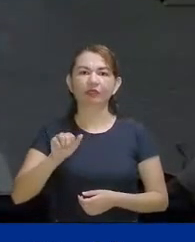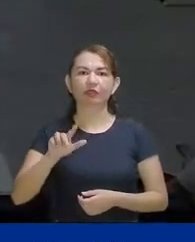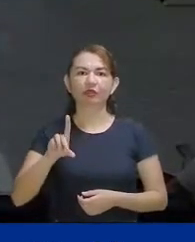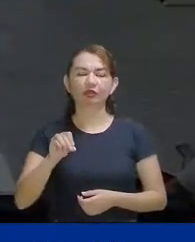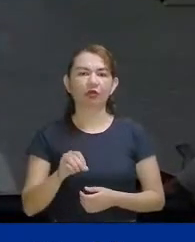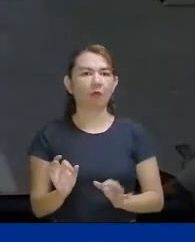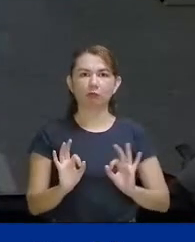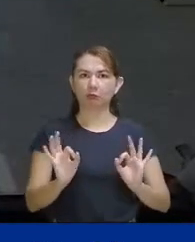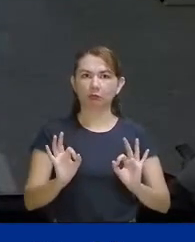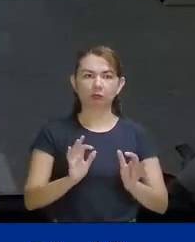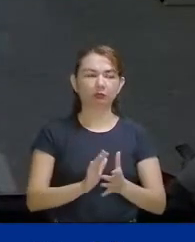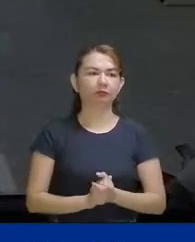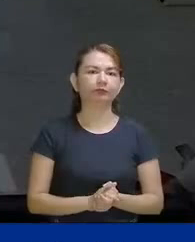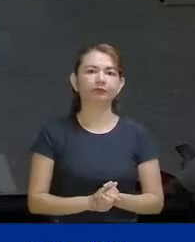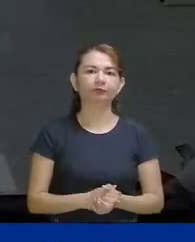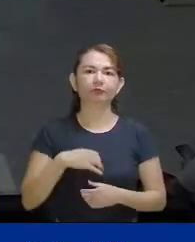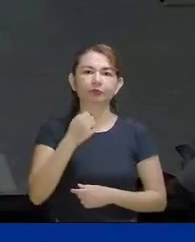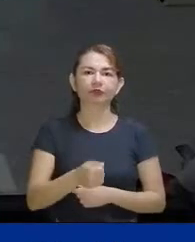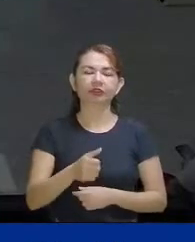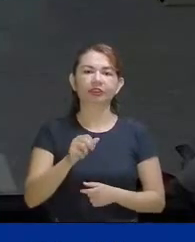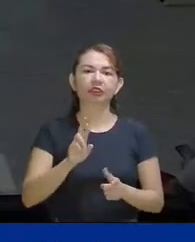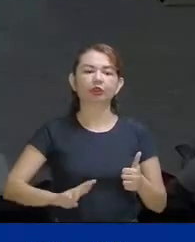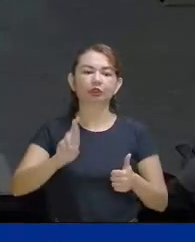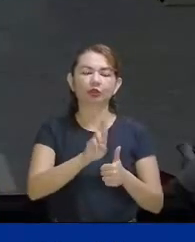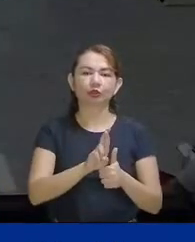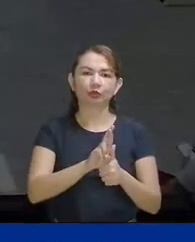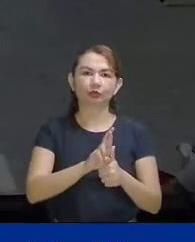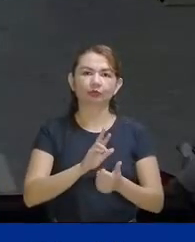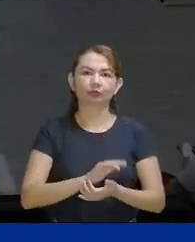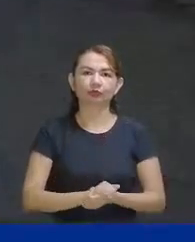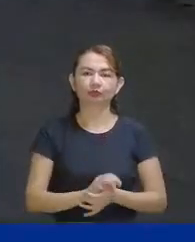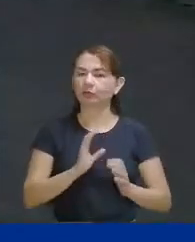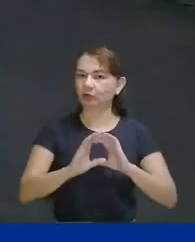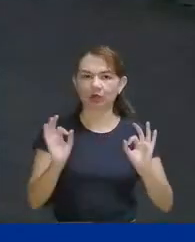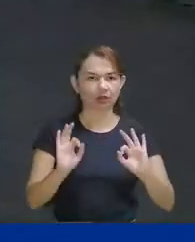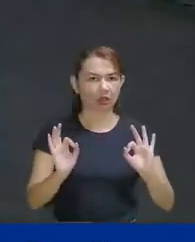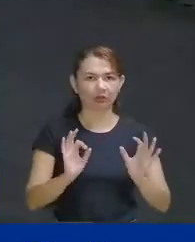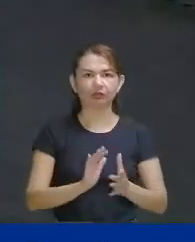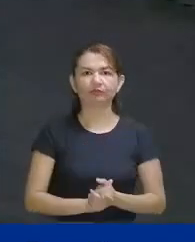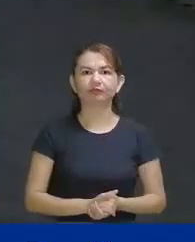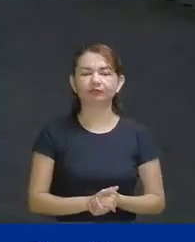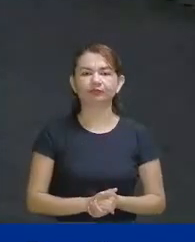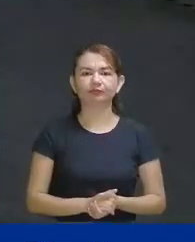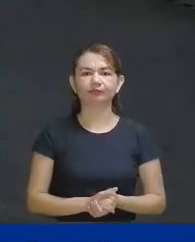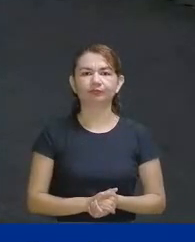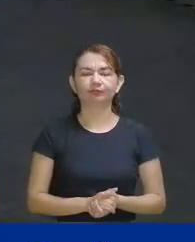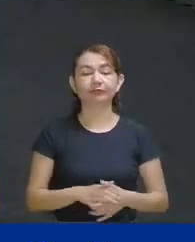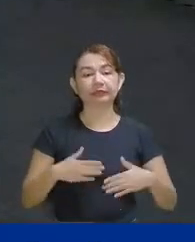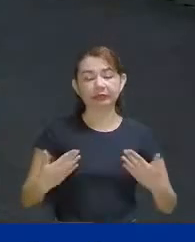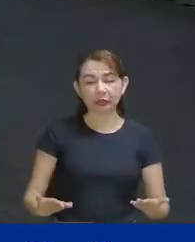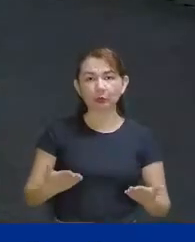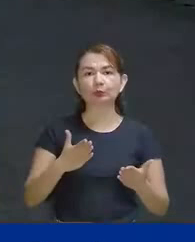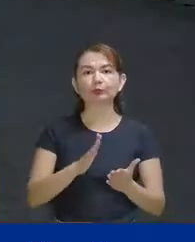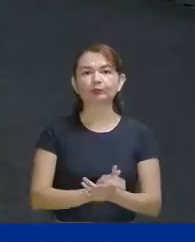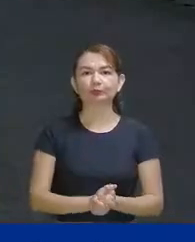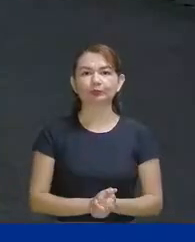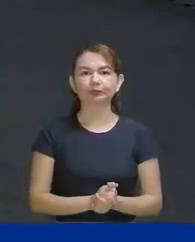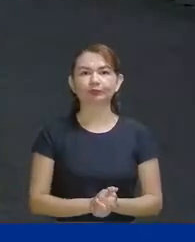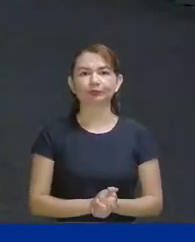Sem comunicação, senhor presidente. Perfeito, doutora Sara? Nenhuma comunicação, excelência. Pois bem,